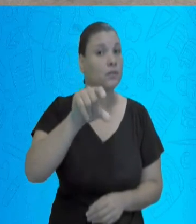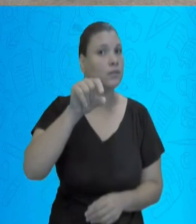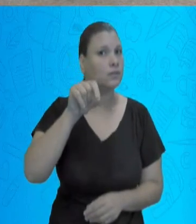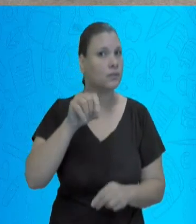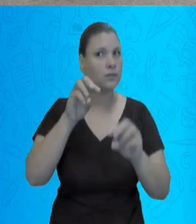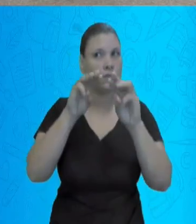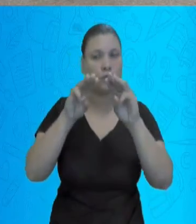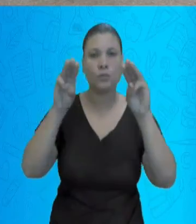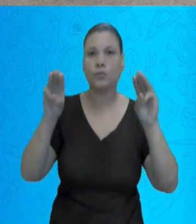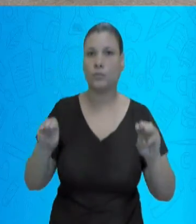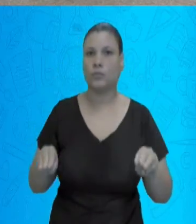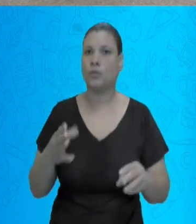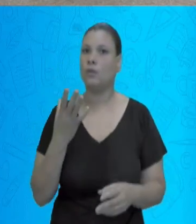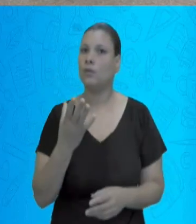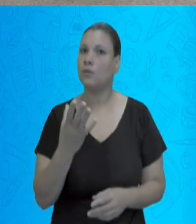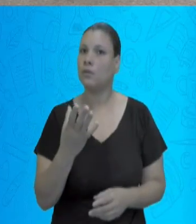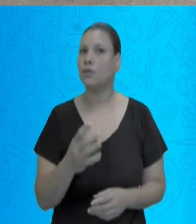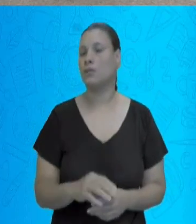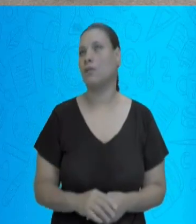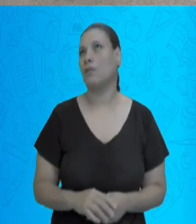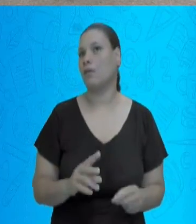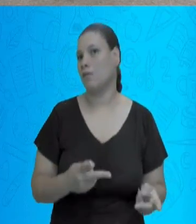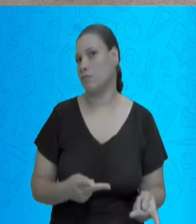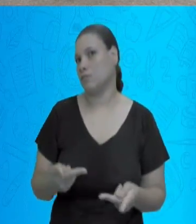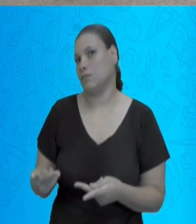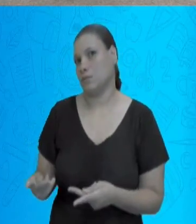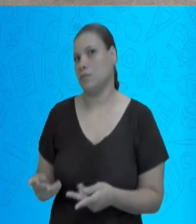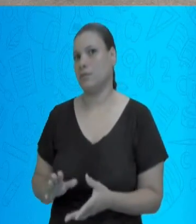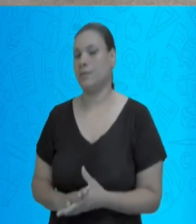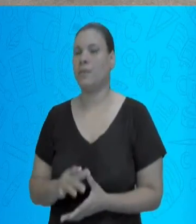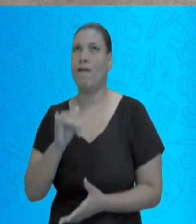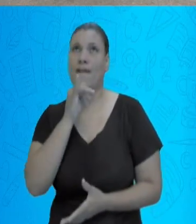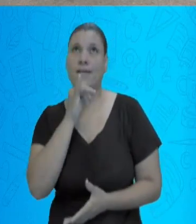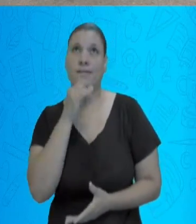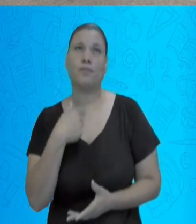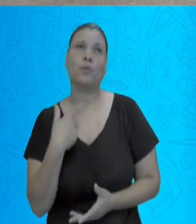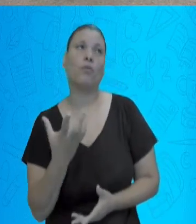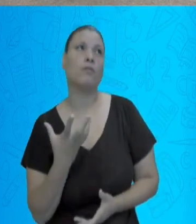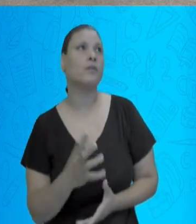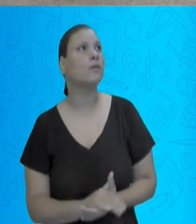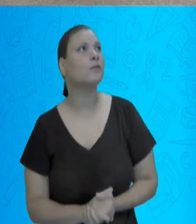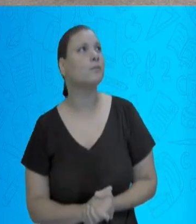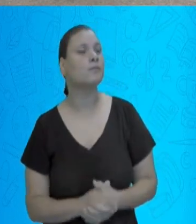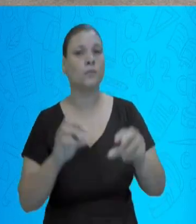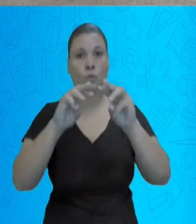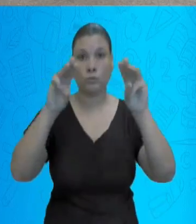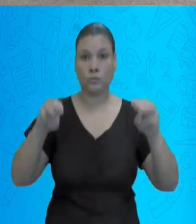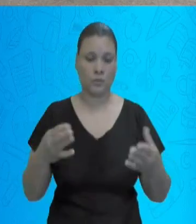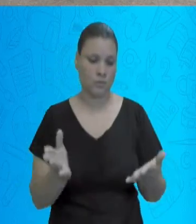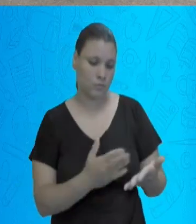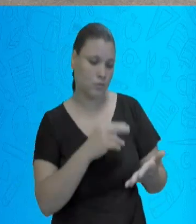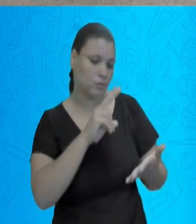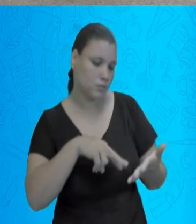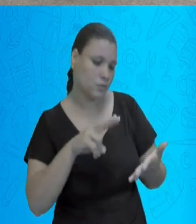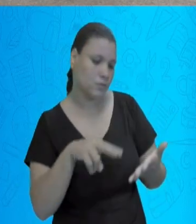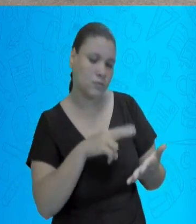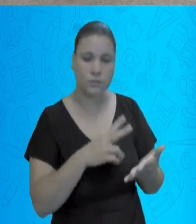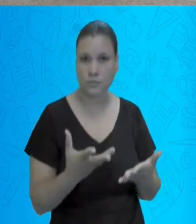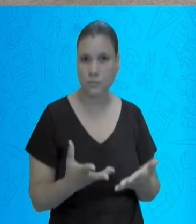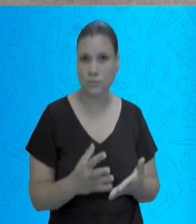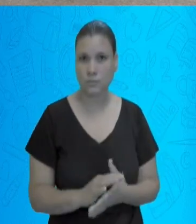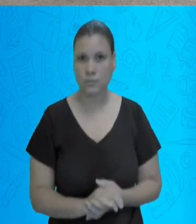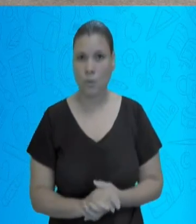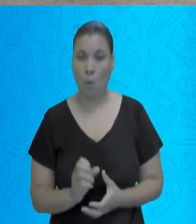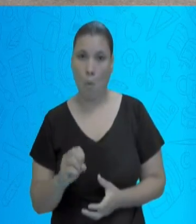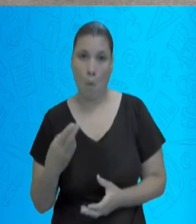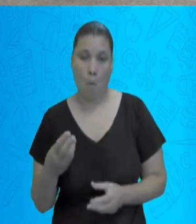gostaria de conhecer um museu de livros. Eu gostaria de conhecer um museu de pinturas. Eu gostaria